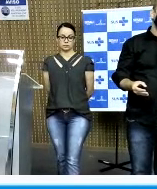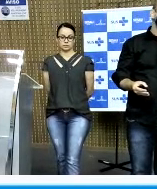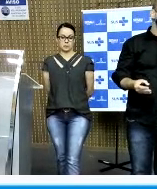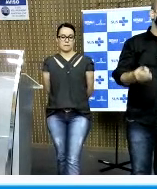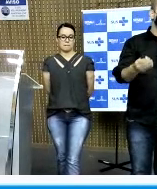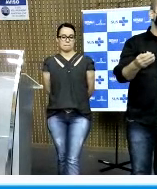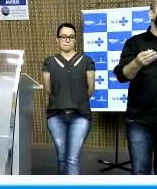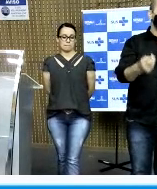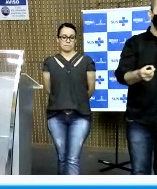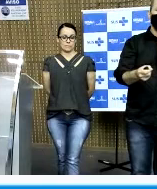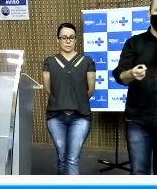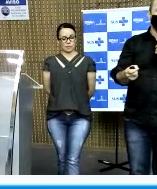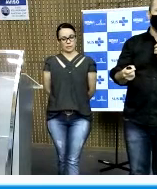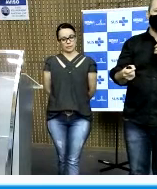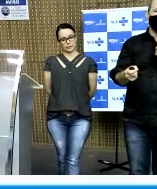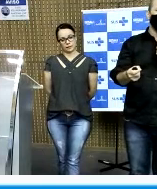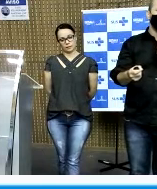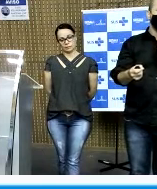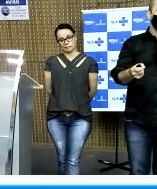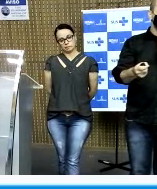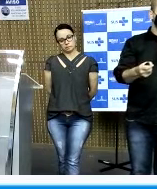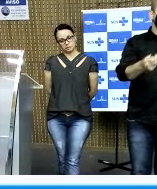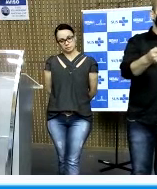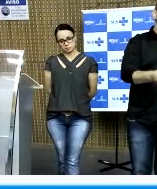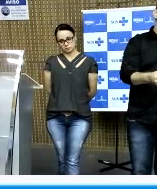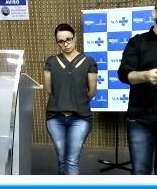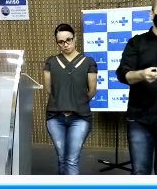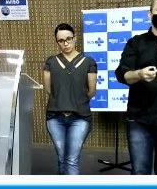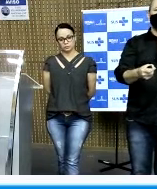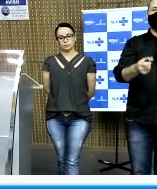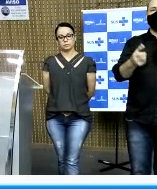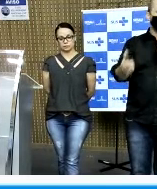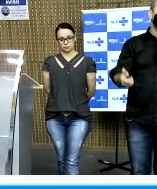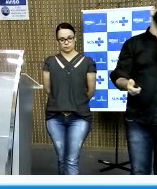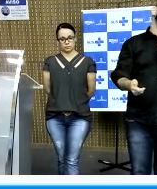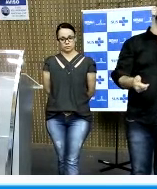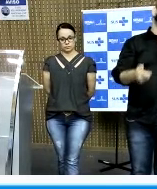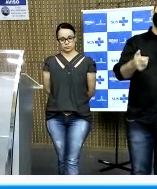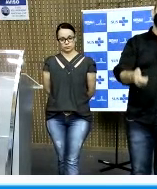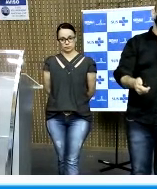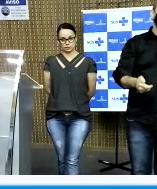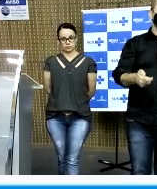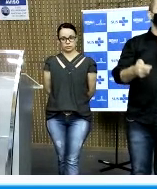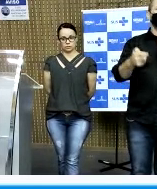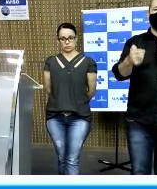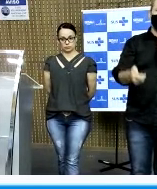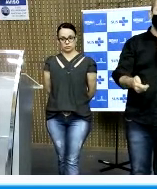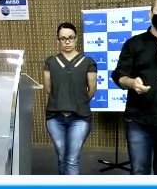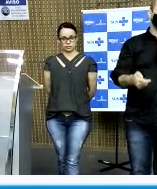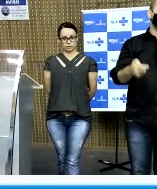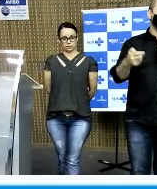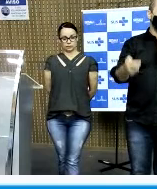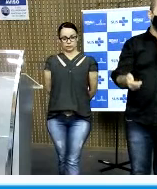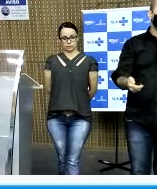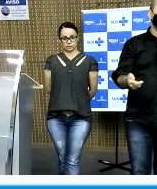que, a partir do momento que recebeu uma notificação, identificou uma alteração, buscar. Telefona, manda